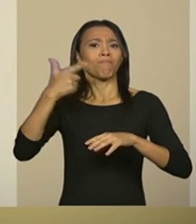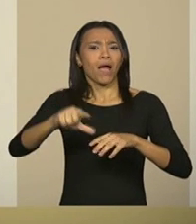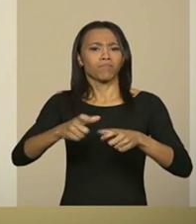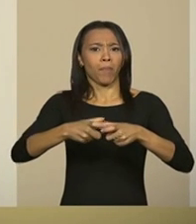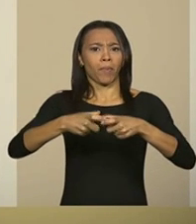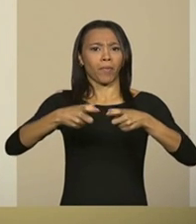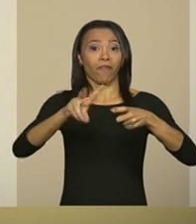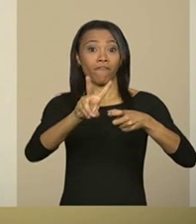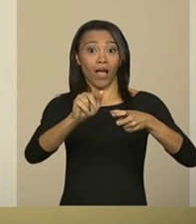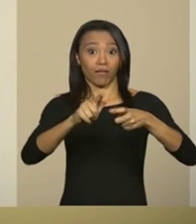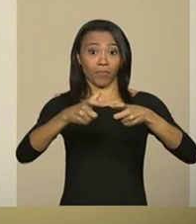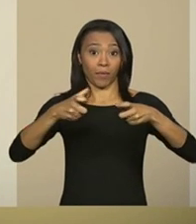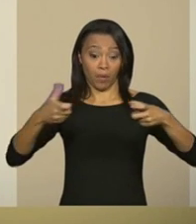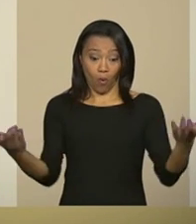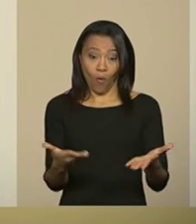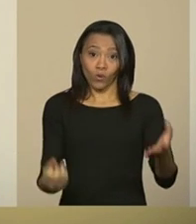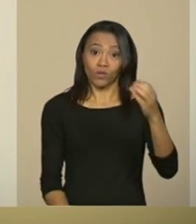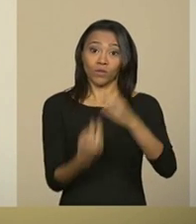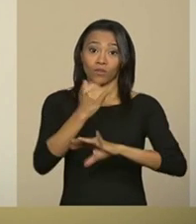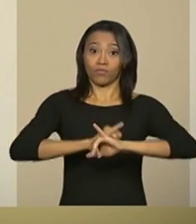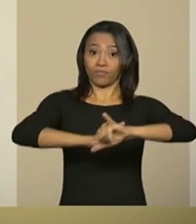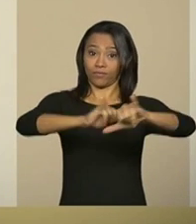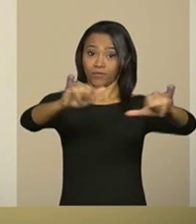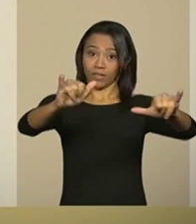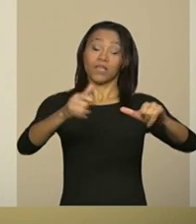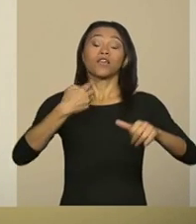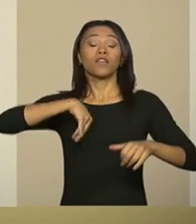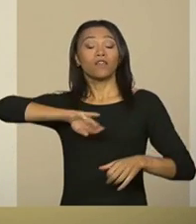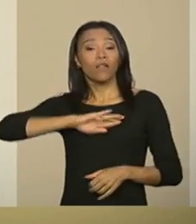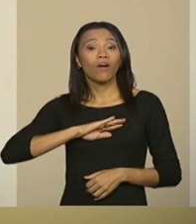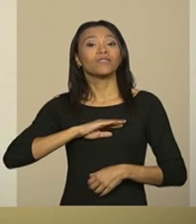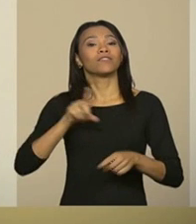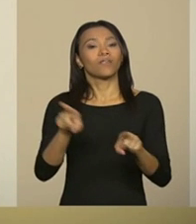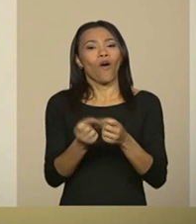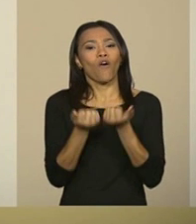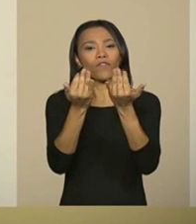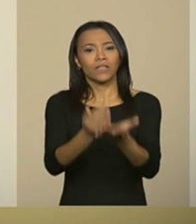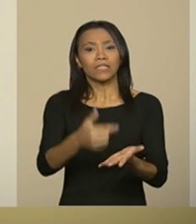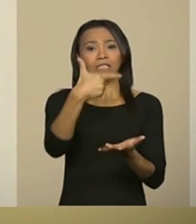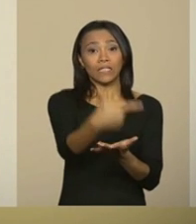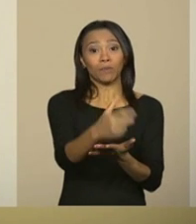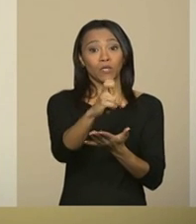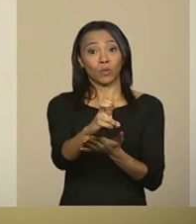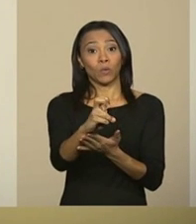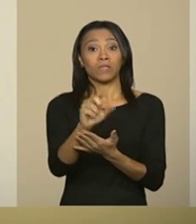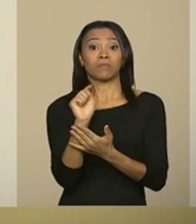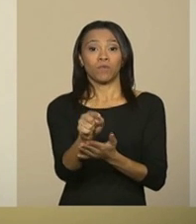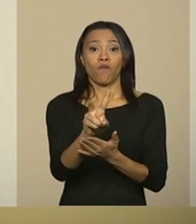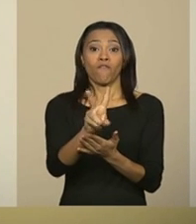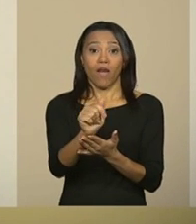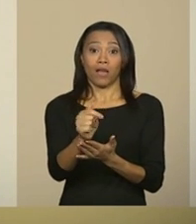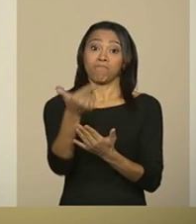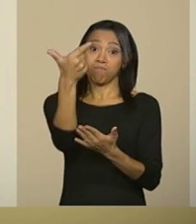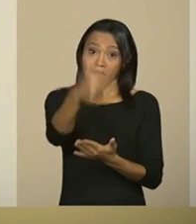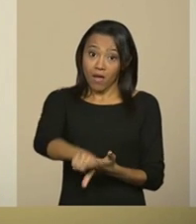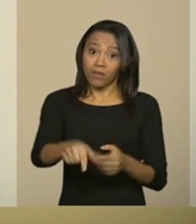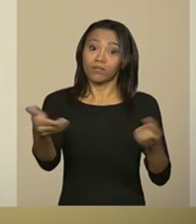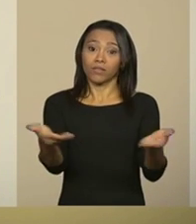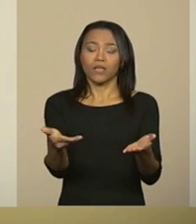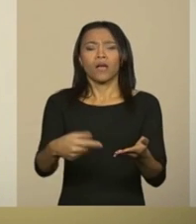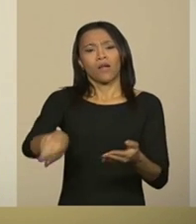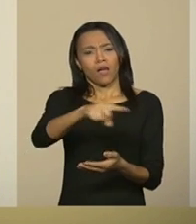vagas na atual edição do sisu tech e estamos oferecendo mais 52 mil vagas o estudante brasileiro